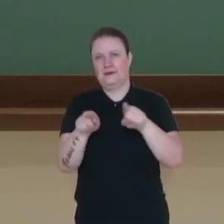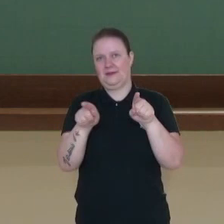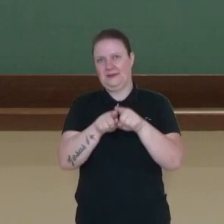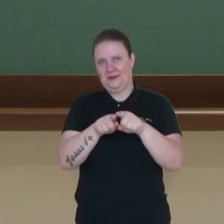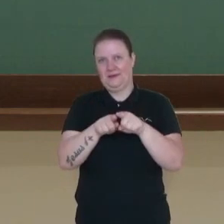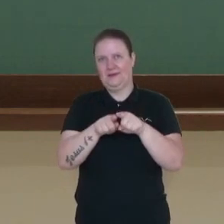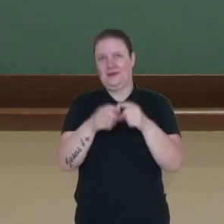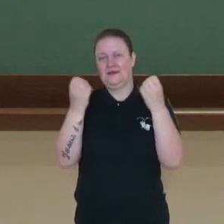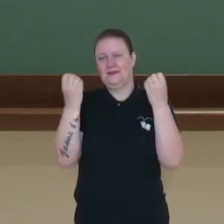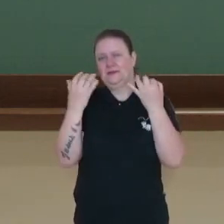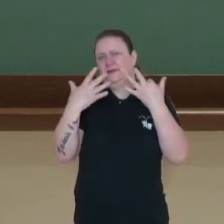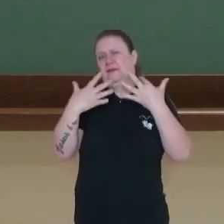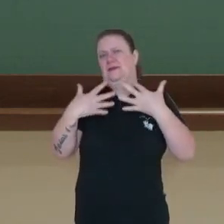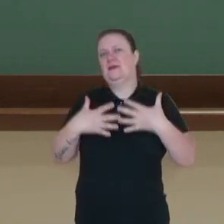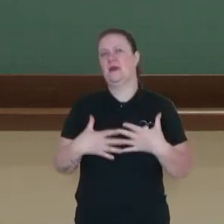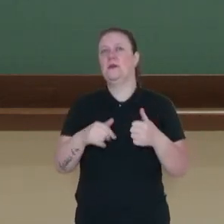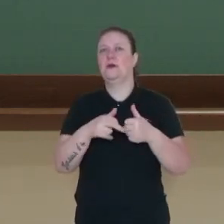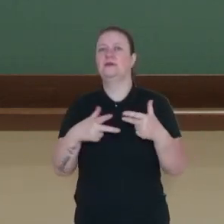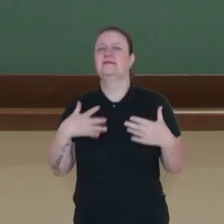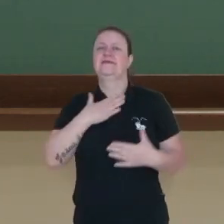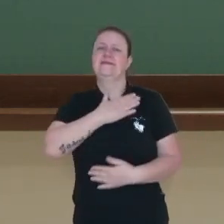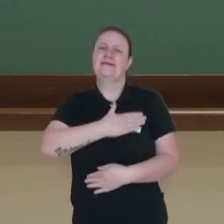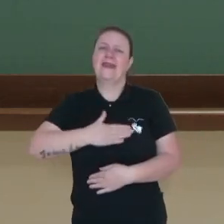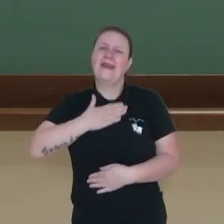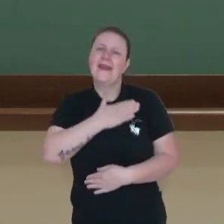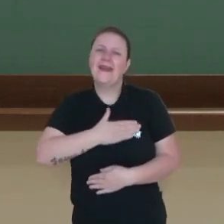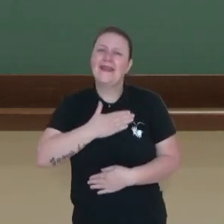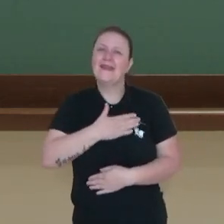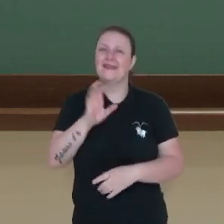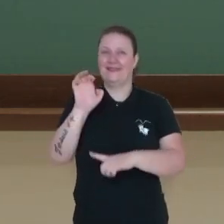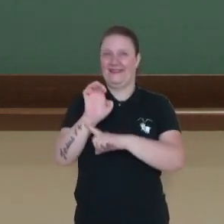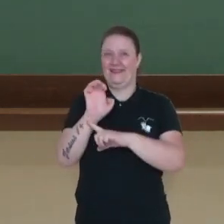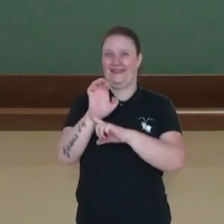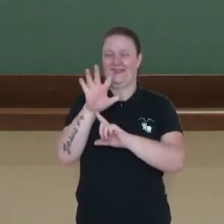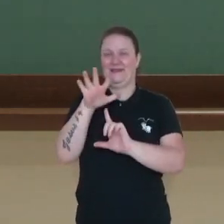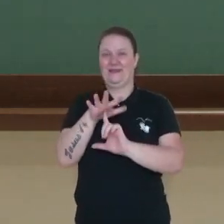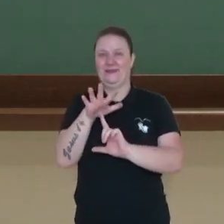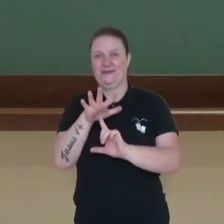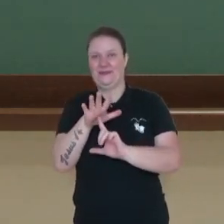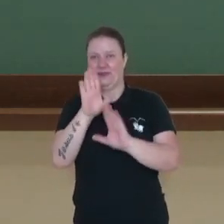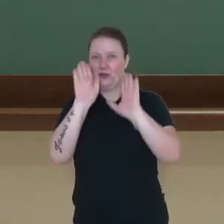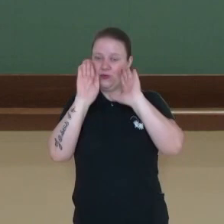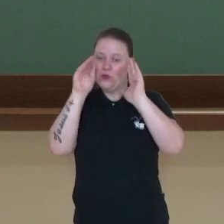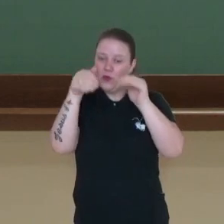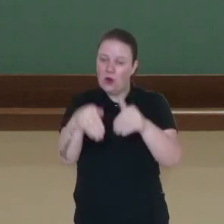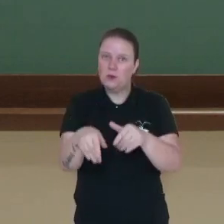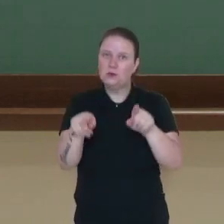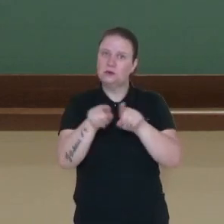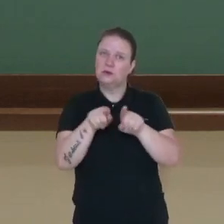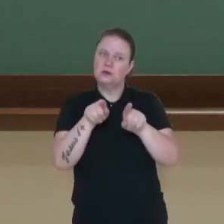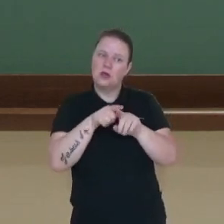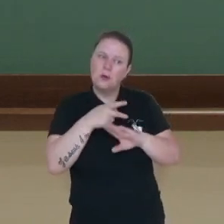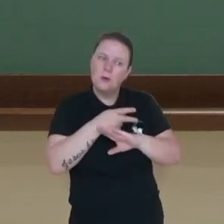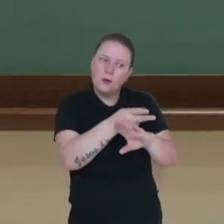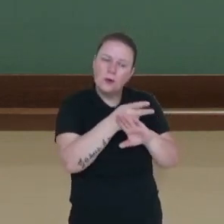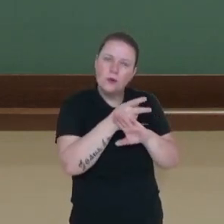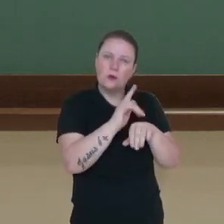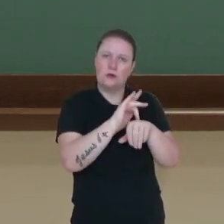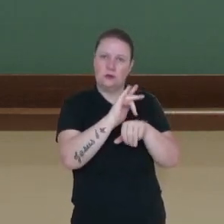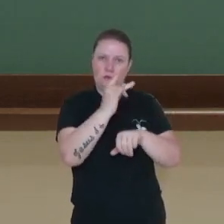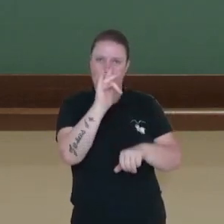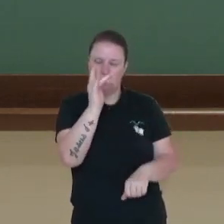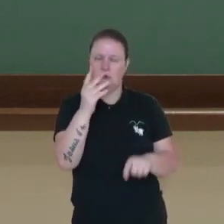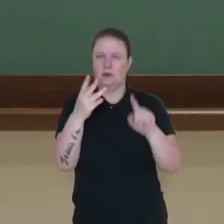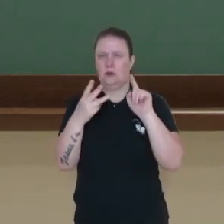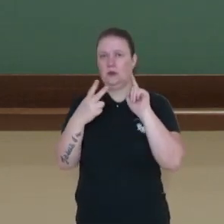sobre o Paraná, né? O nosso querido estado do Paraná. Especificamente sobre o ciclo do ouro e a erva